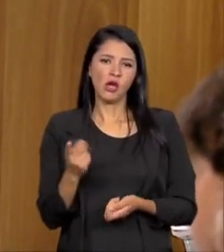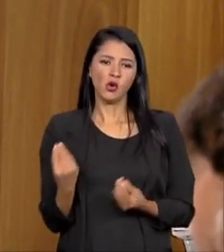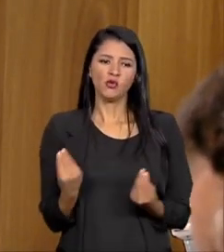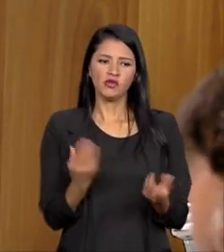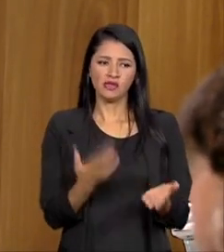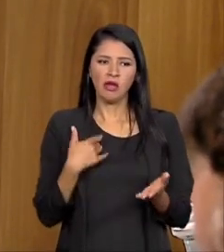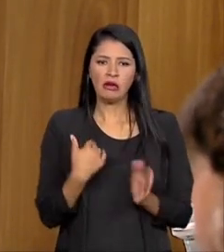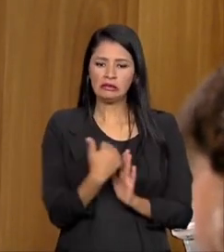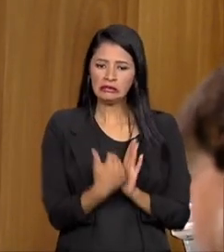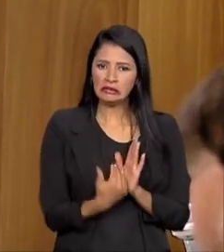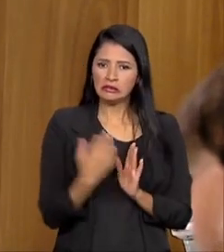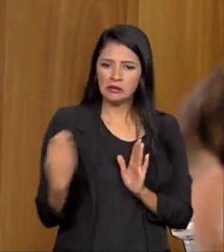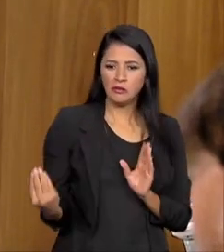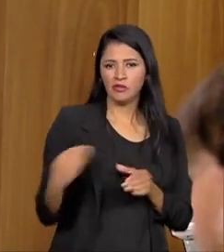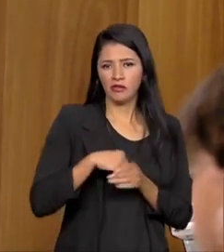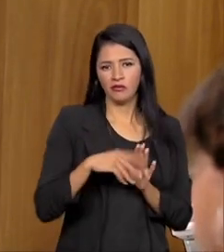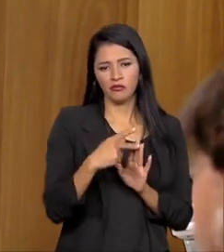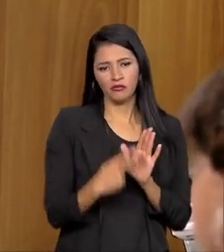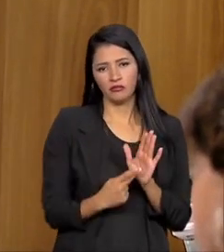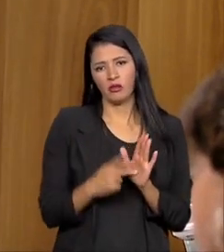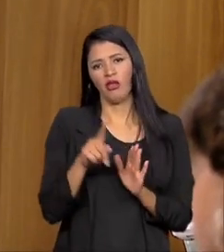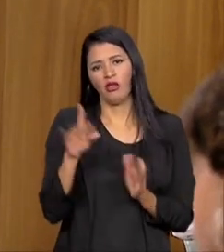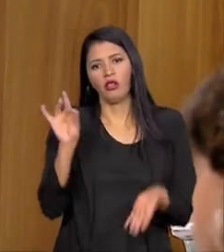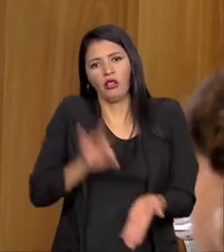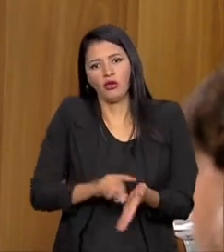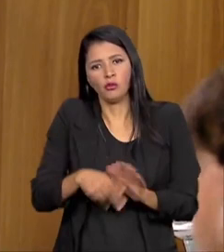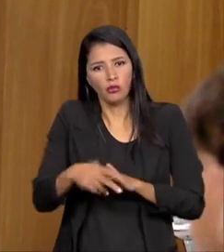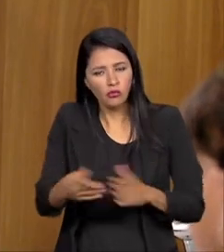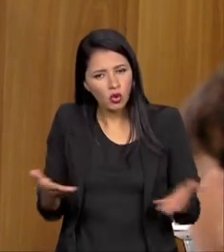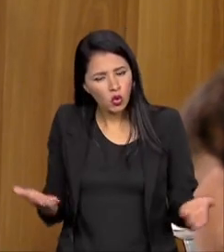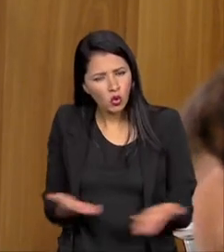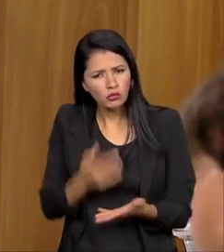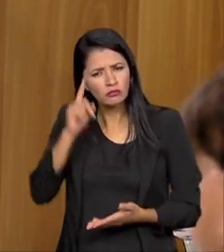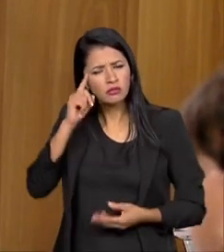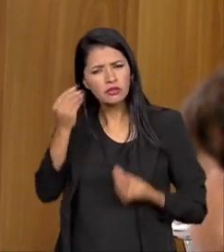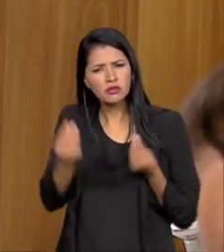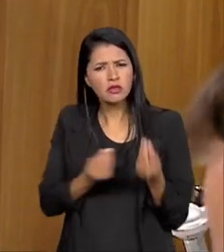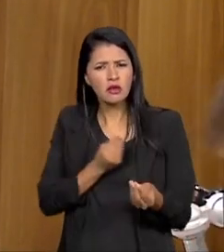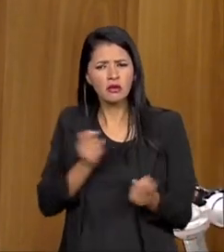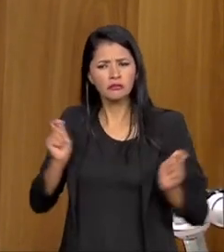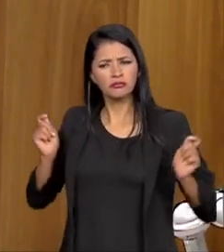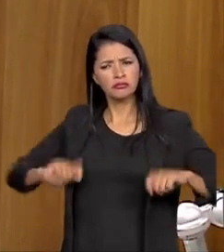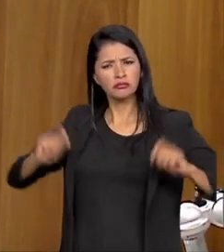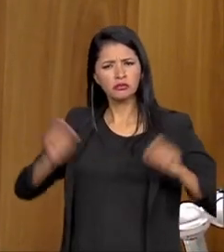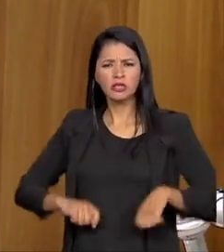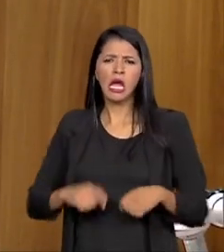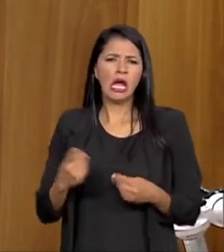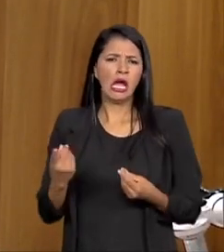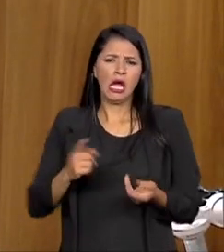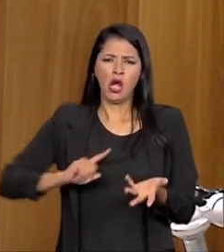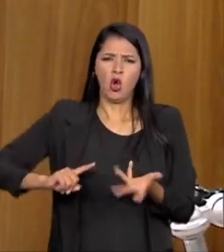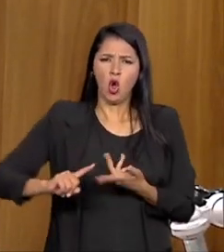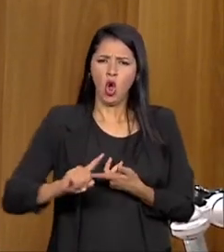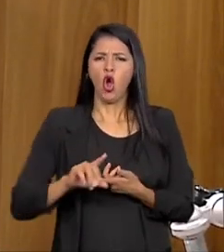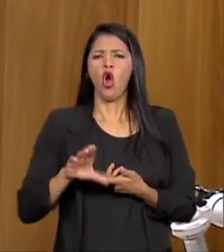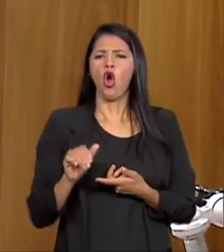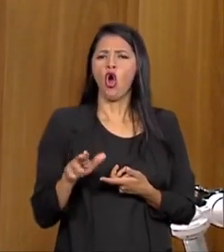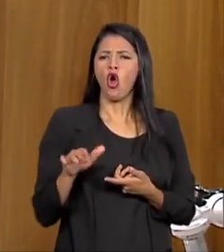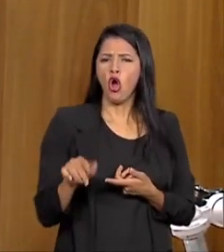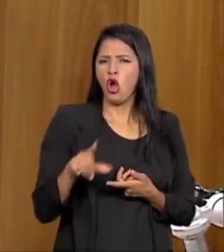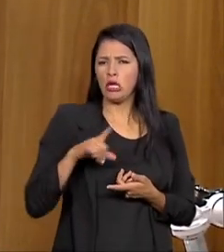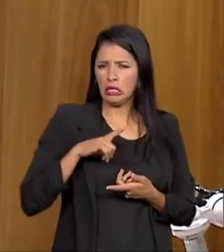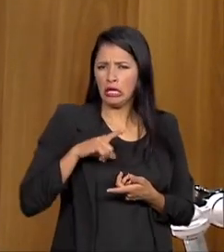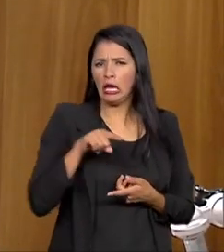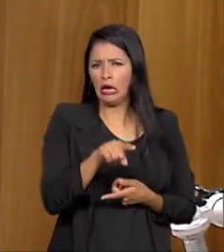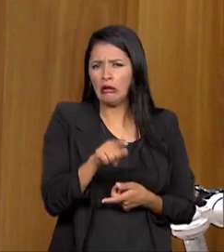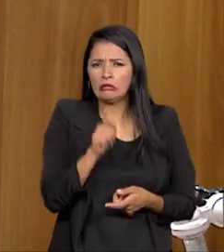receita extraordinária para esse projeto ele vira uma Realidade Atual se você imaginar hoje é o potencial de óleo Coffee shore que nós temos numa que